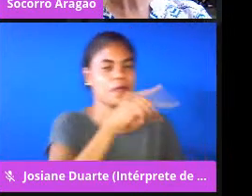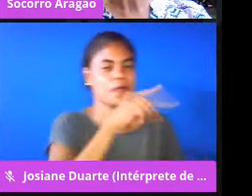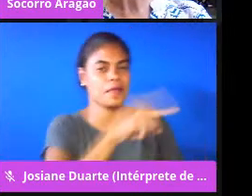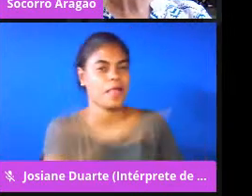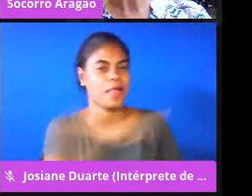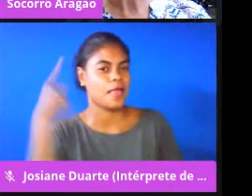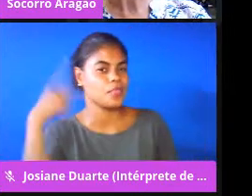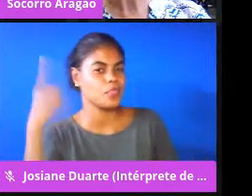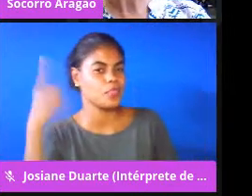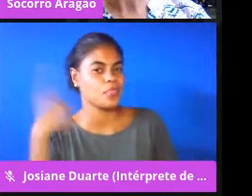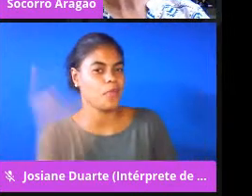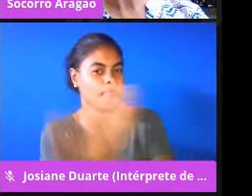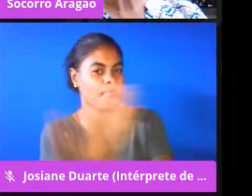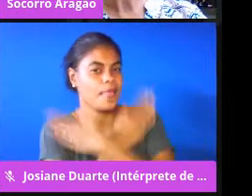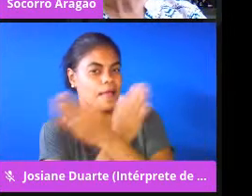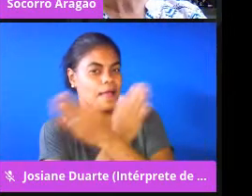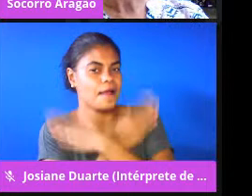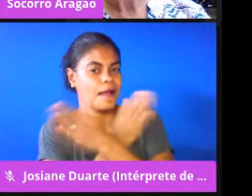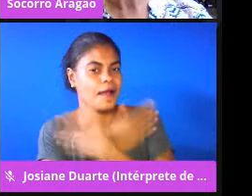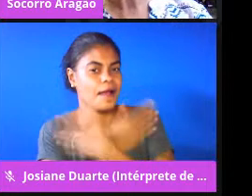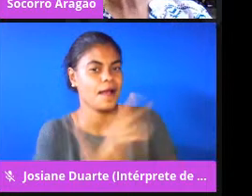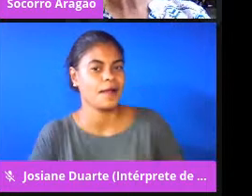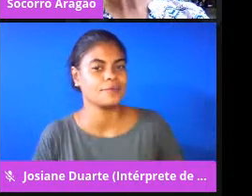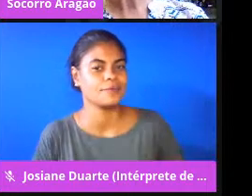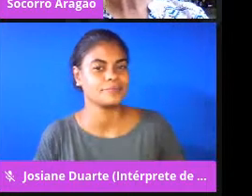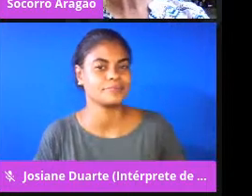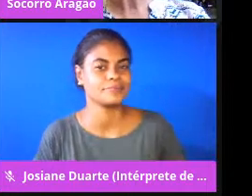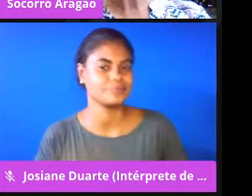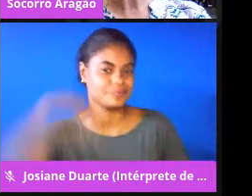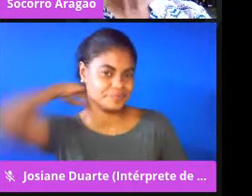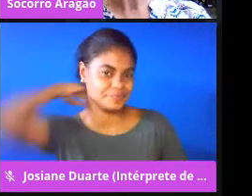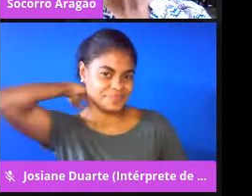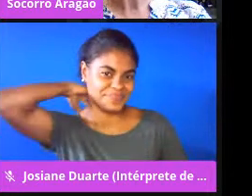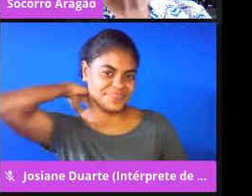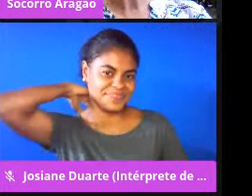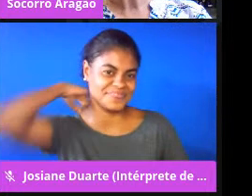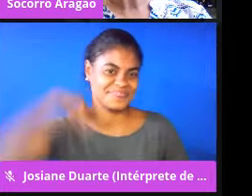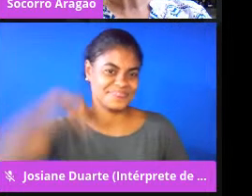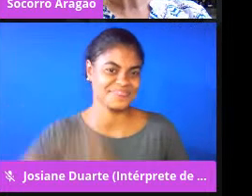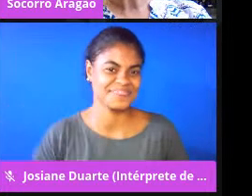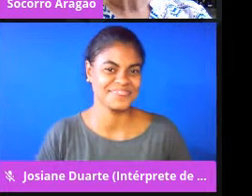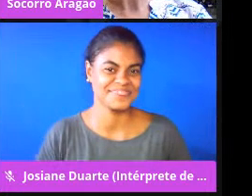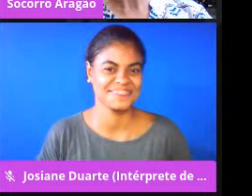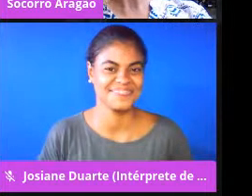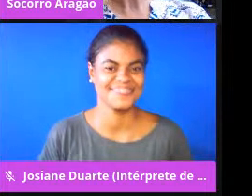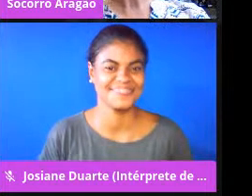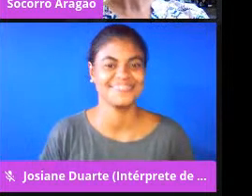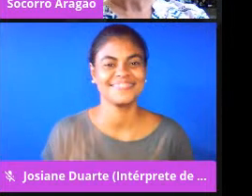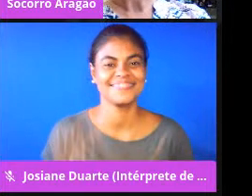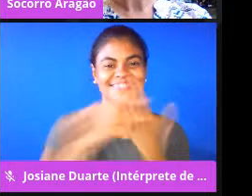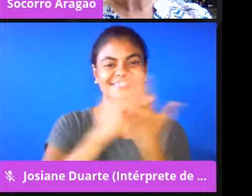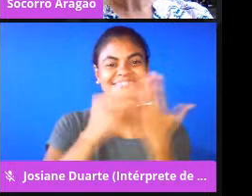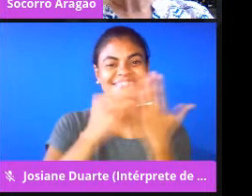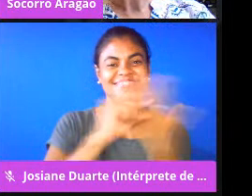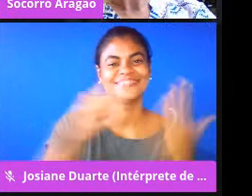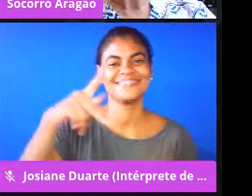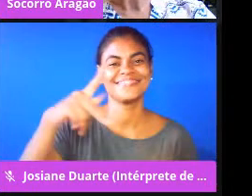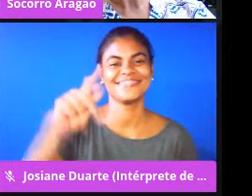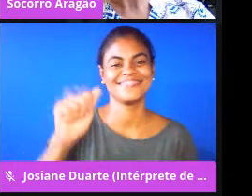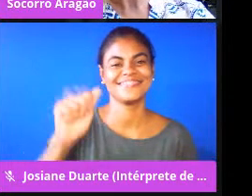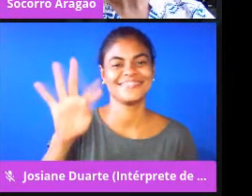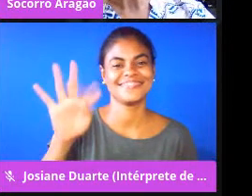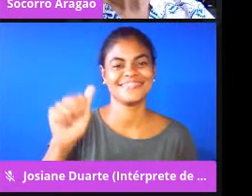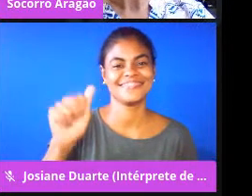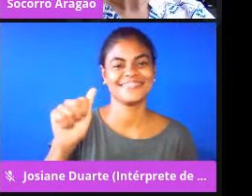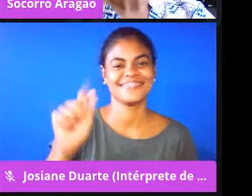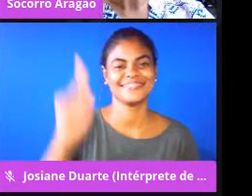que estavam tratando retirante a velha de Libra. Patativa da Saré.